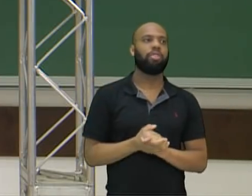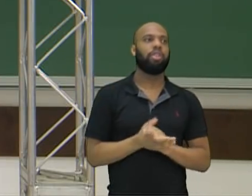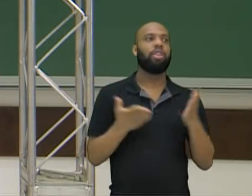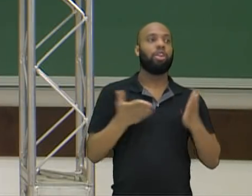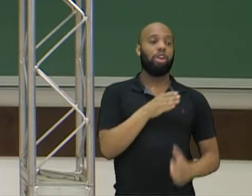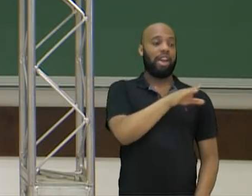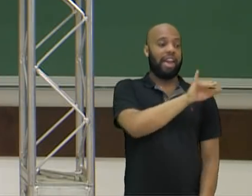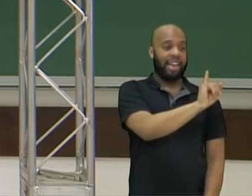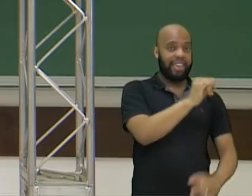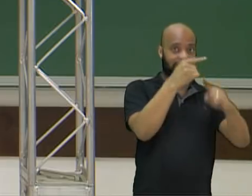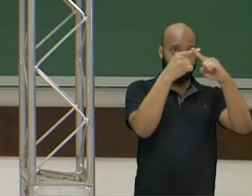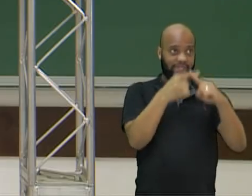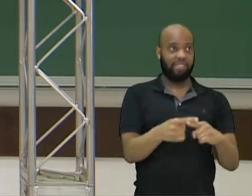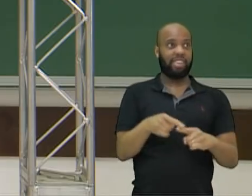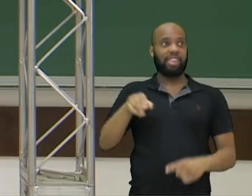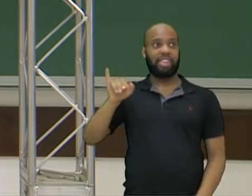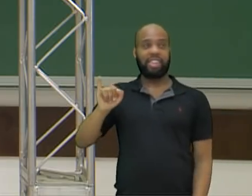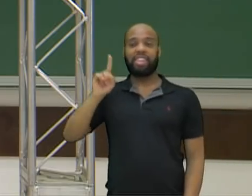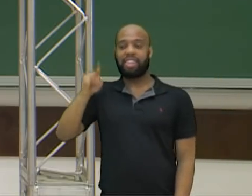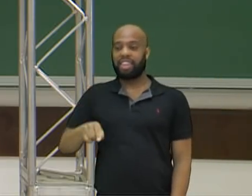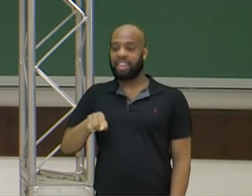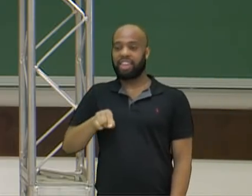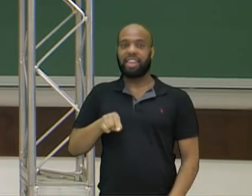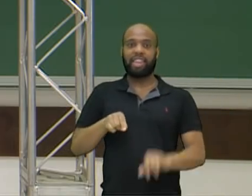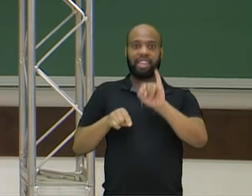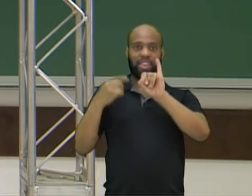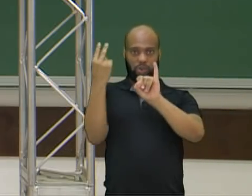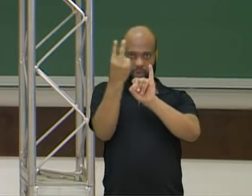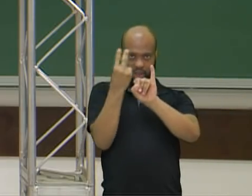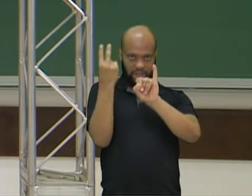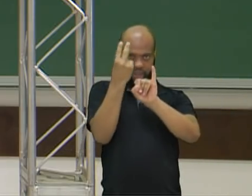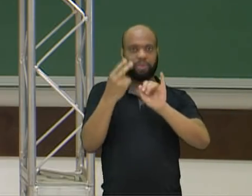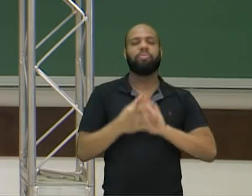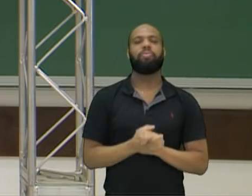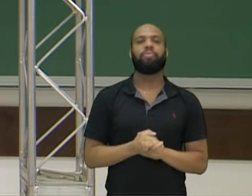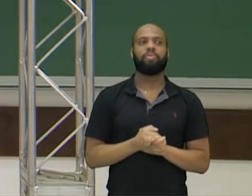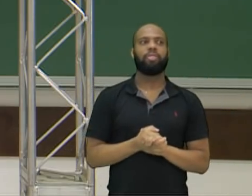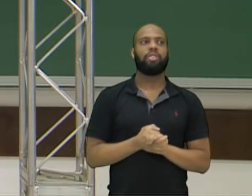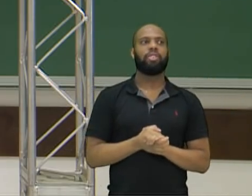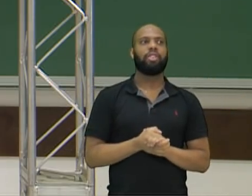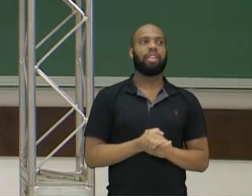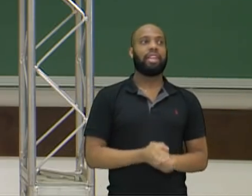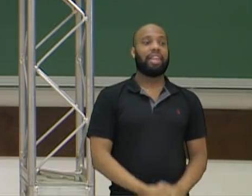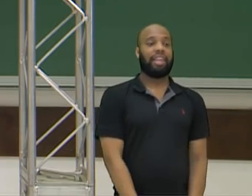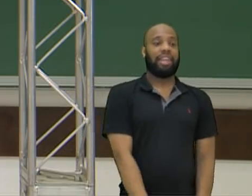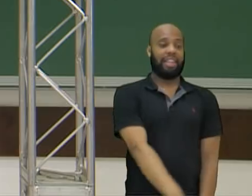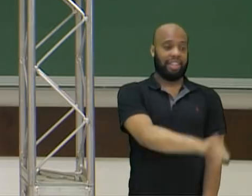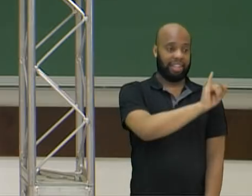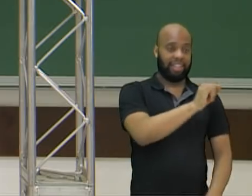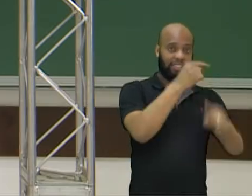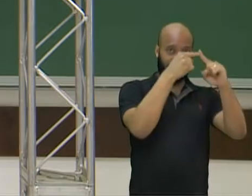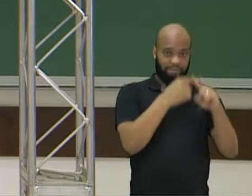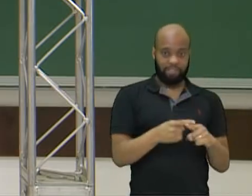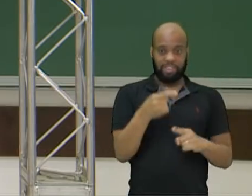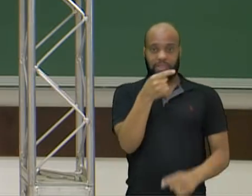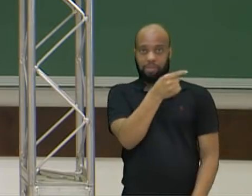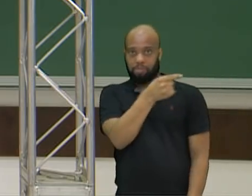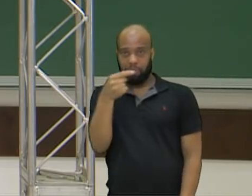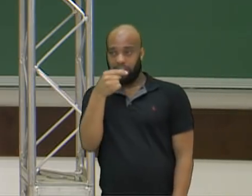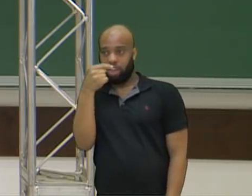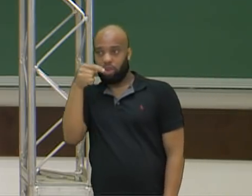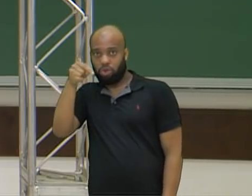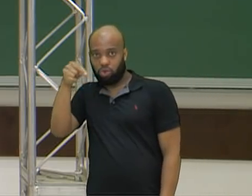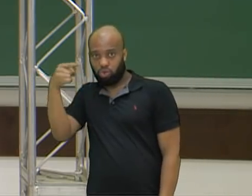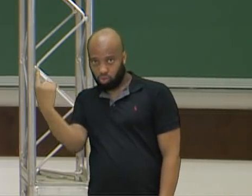I vezes i é i ao quadrado. I vezes menos 1 é